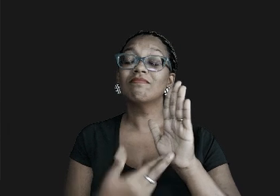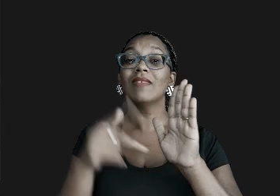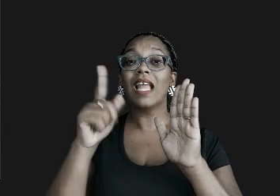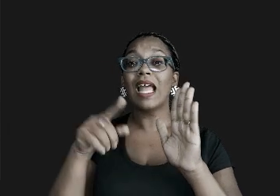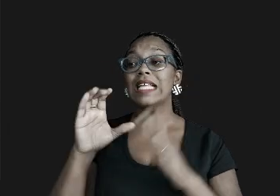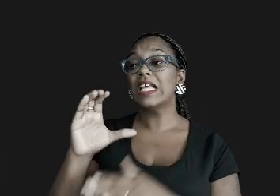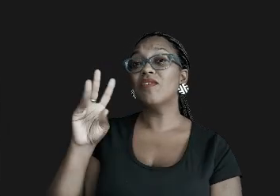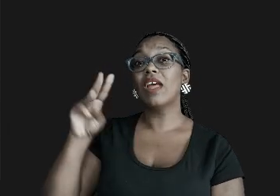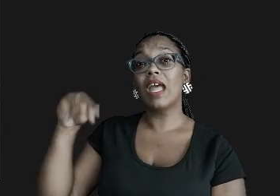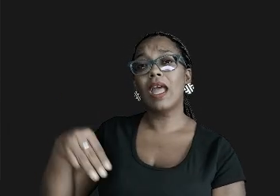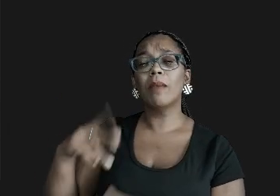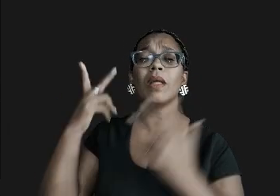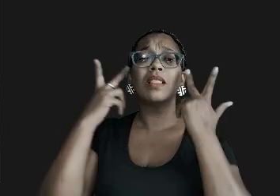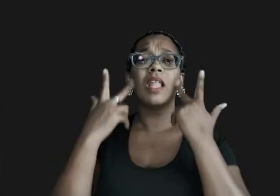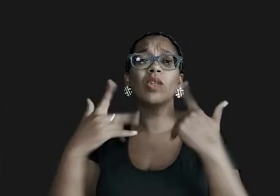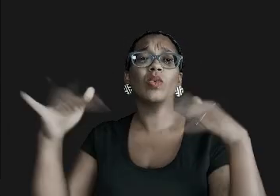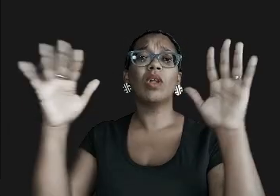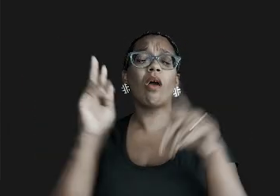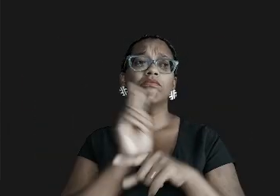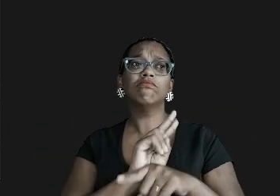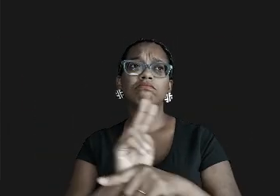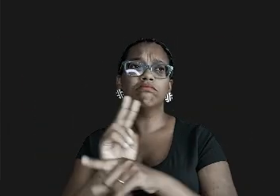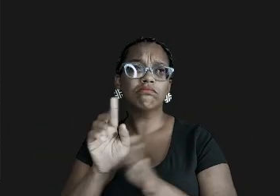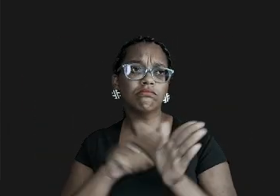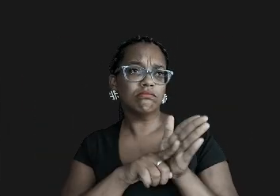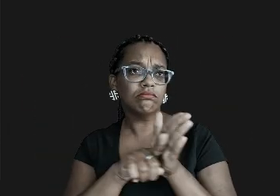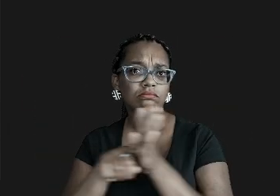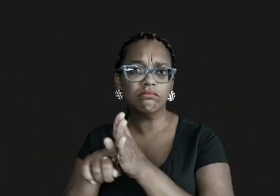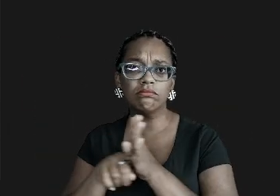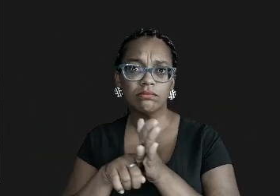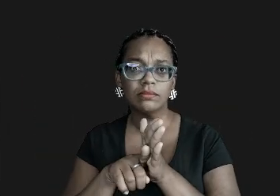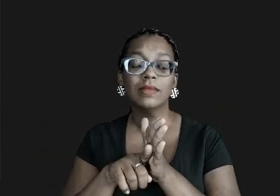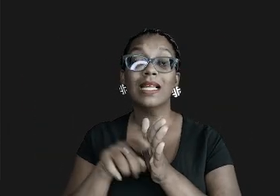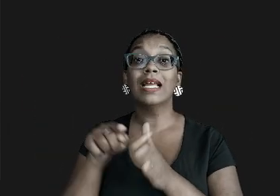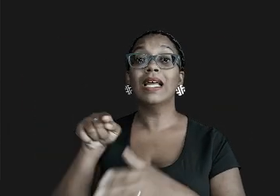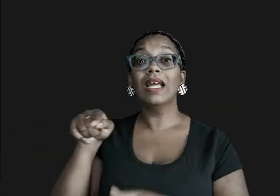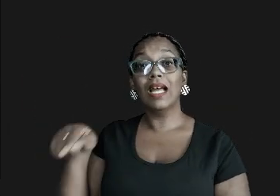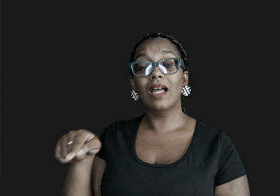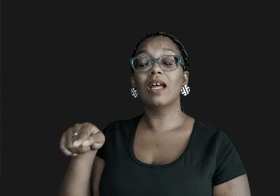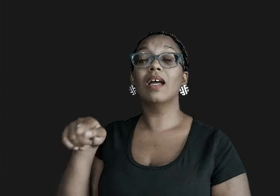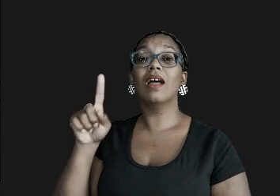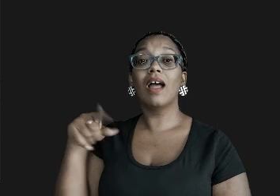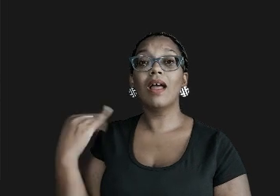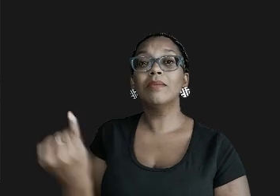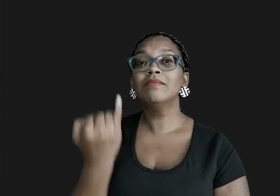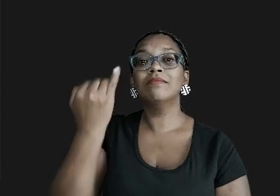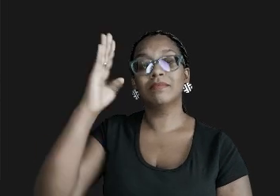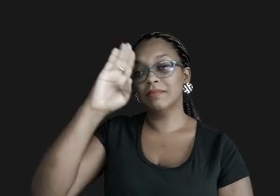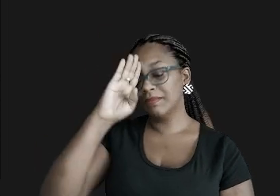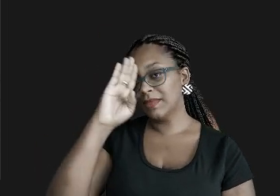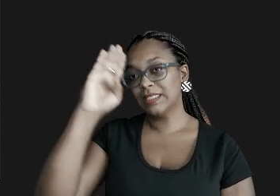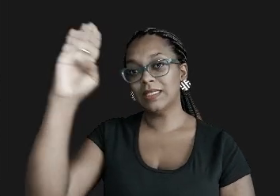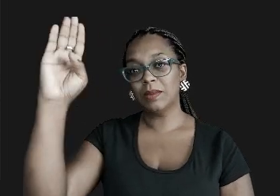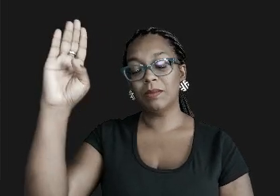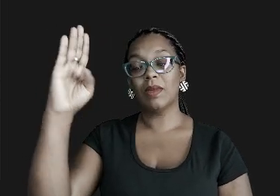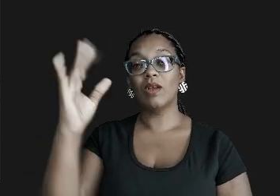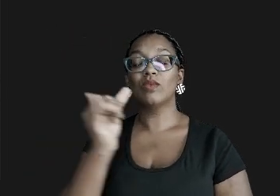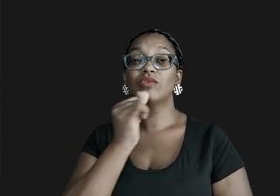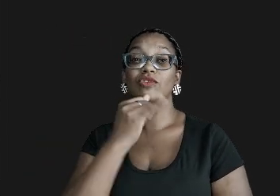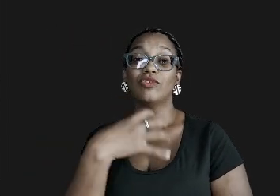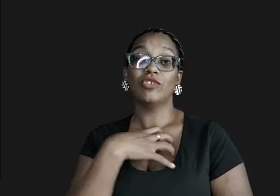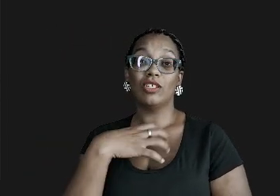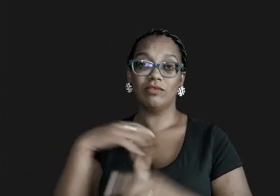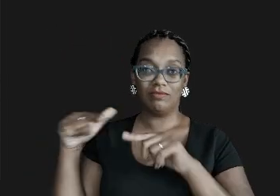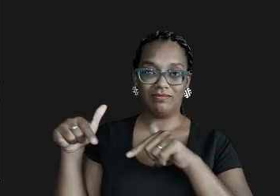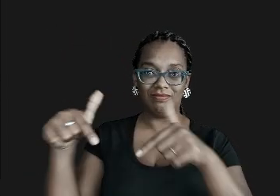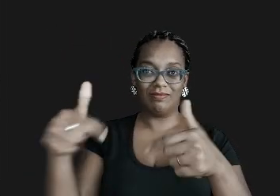desdobramento natural Desse nosso poder de fiscalização e ela acaba sendo um dos nossos principais modos